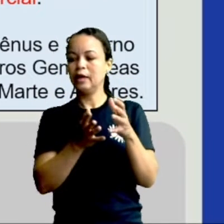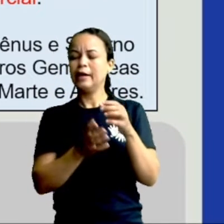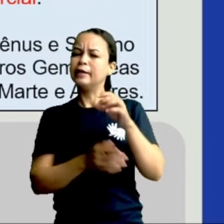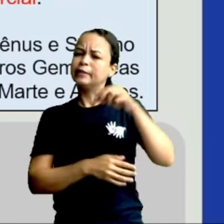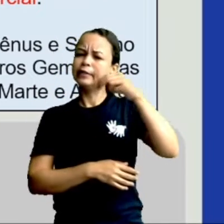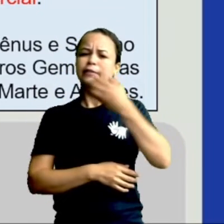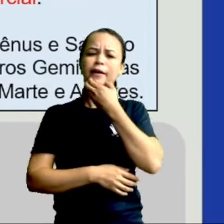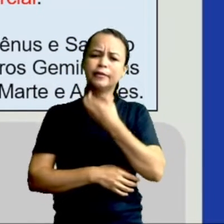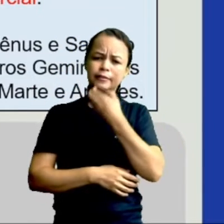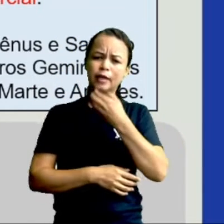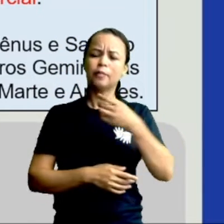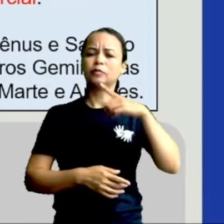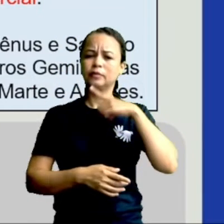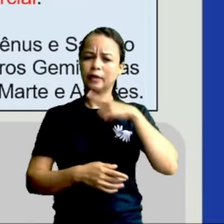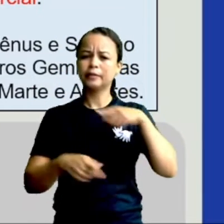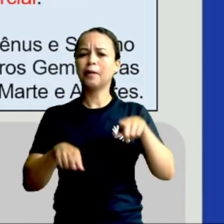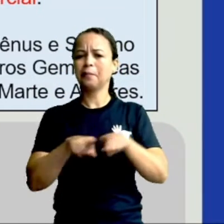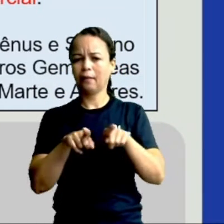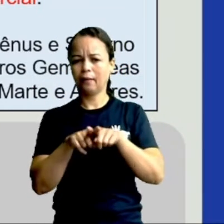e chuvas de meteoro,